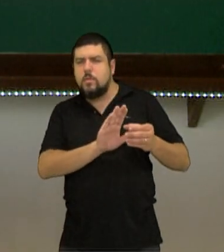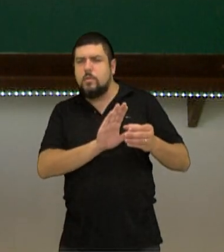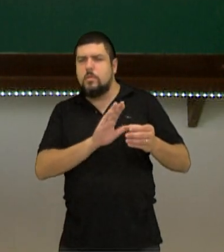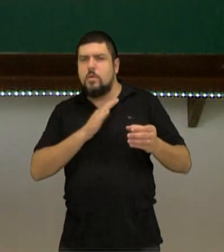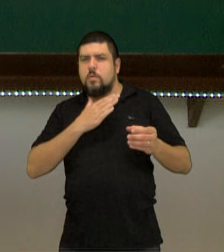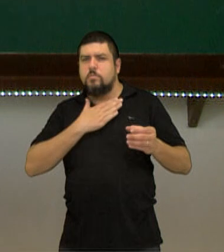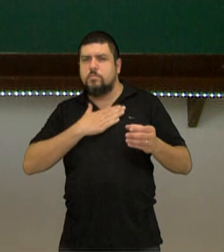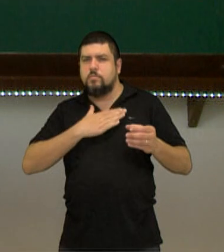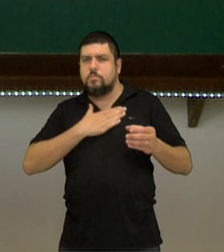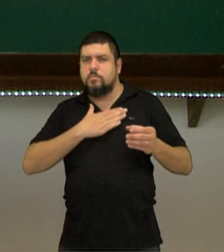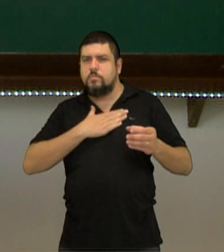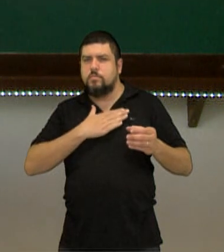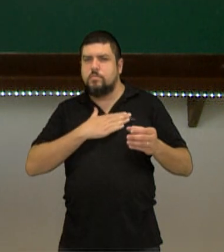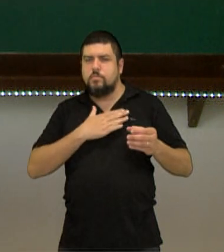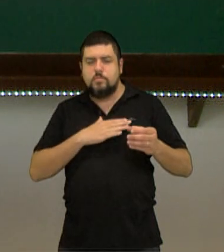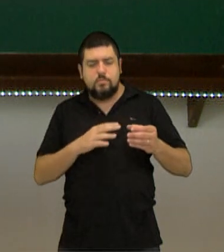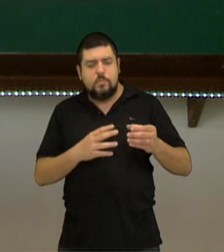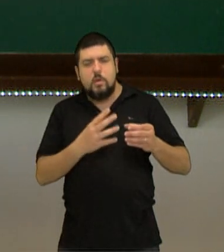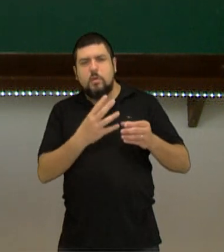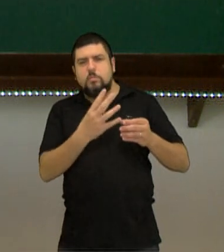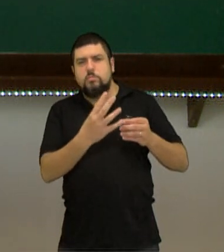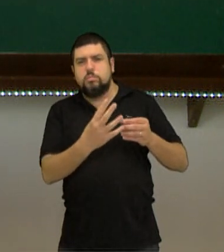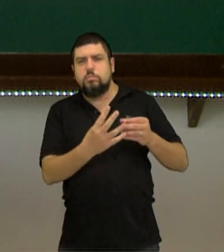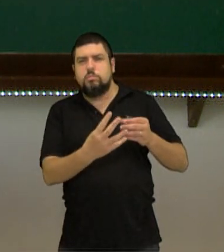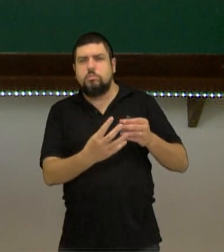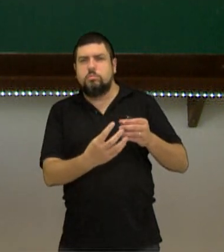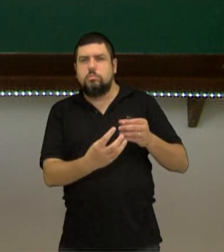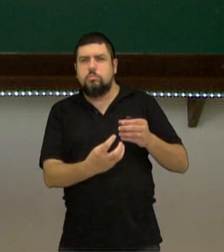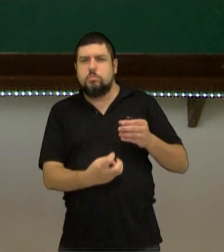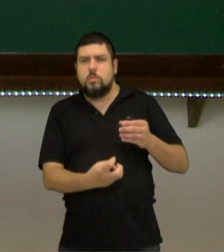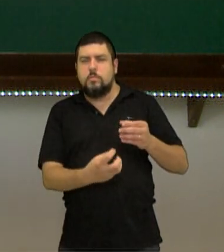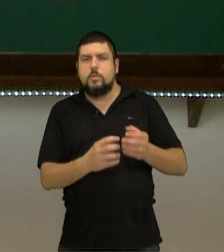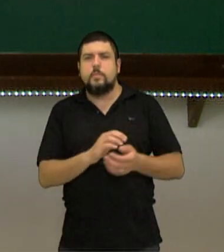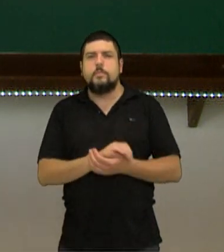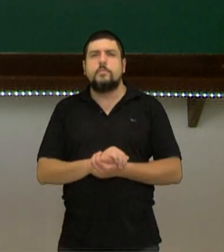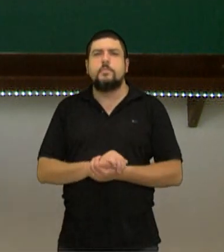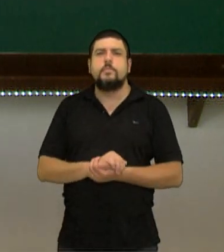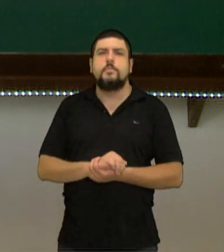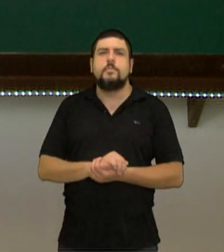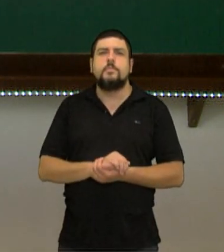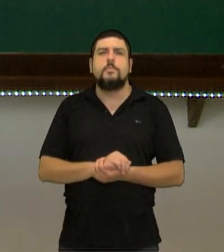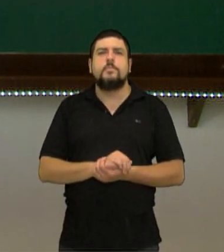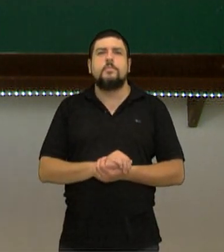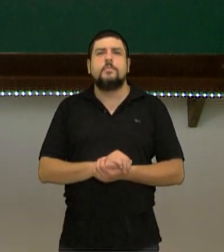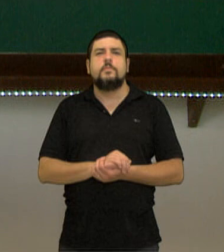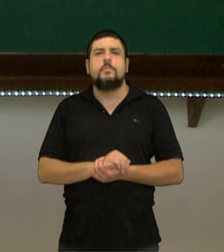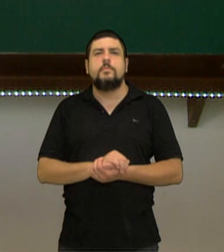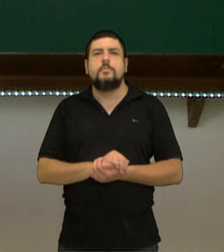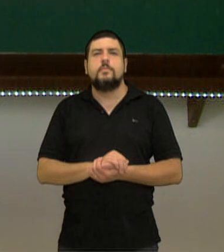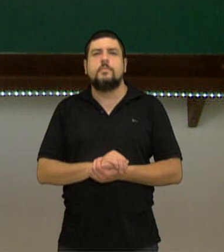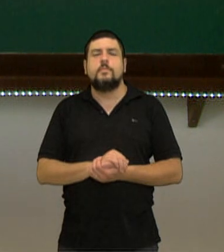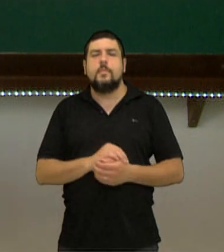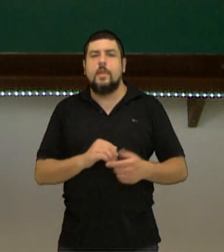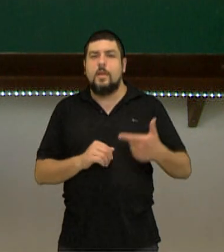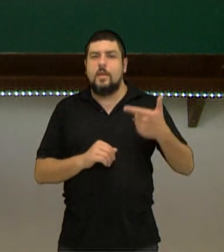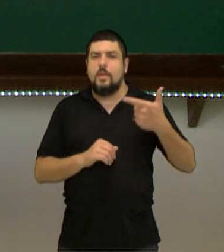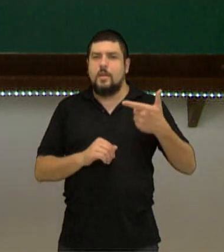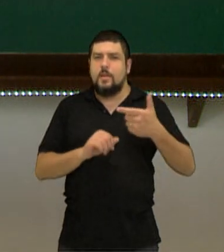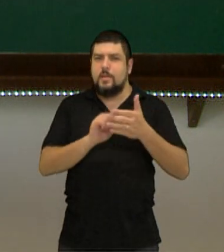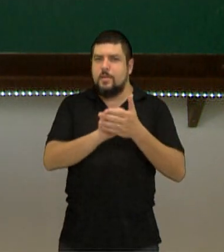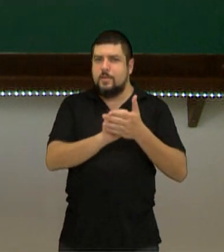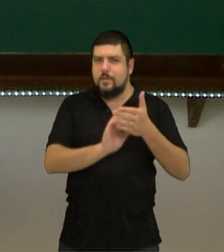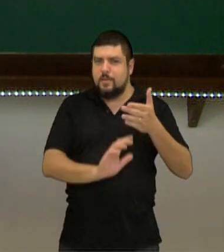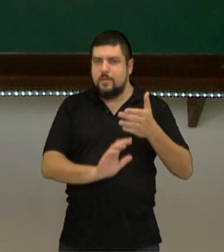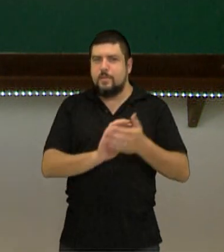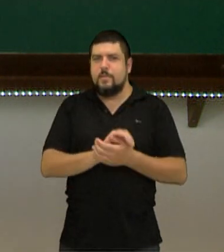no fundo, nós vamos perceber mais ainda. Então vamos adiante e nós temos a nossa segunda atividade da aula. Reparem